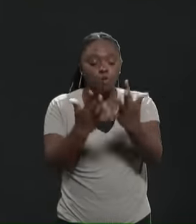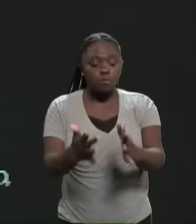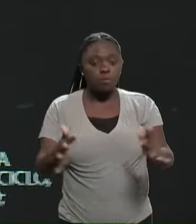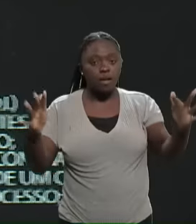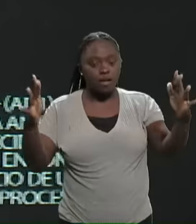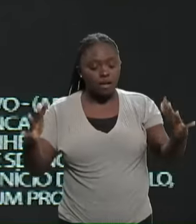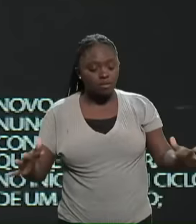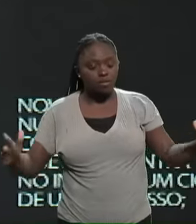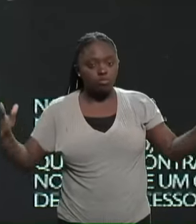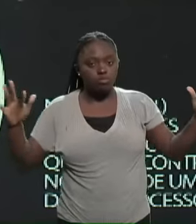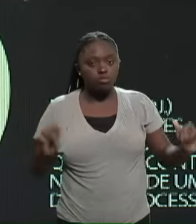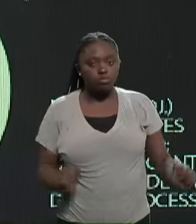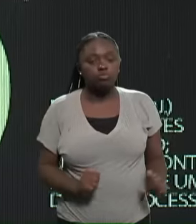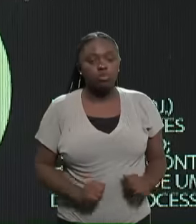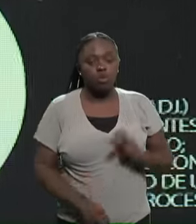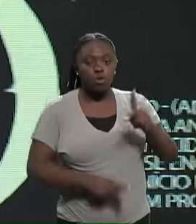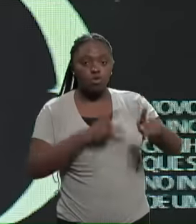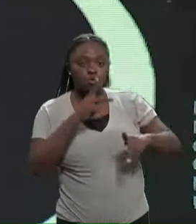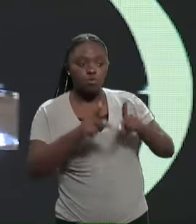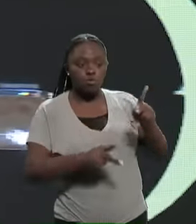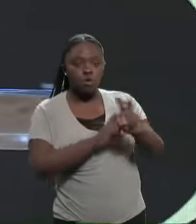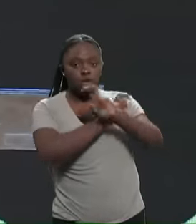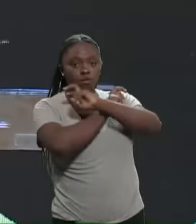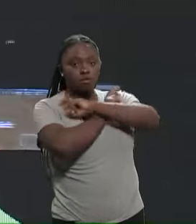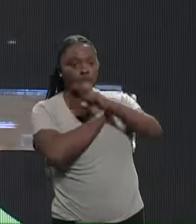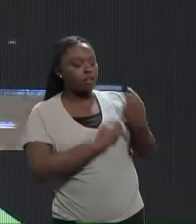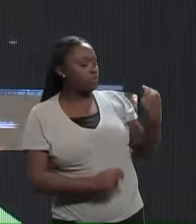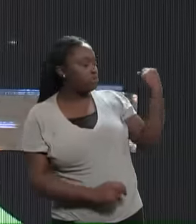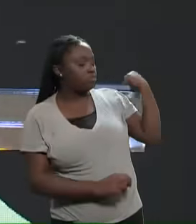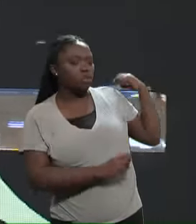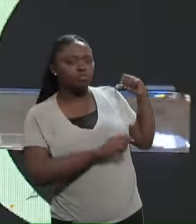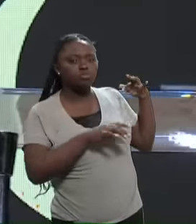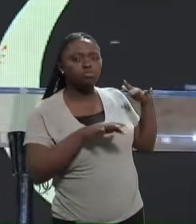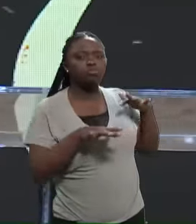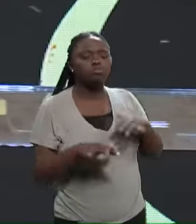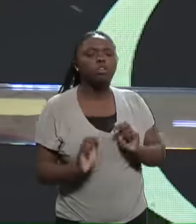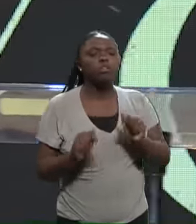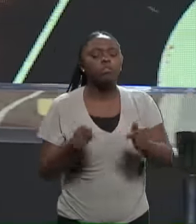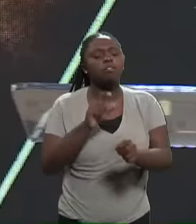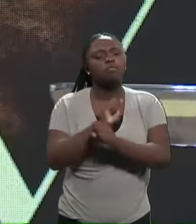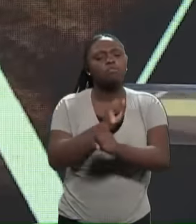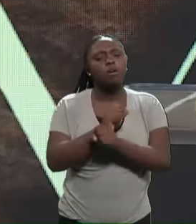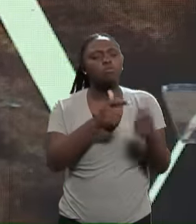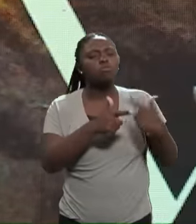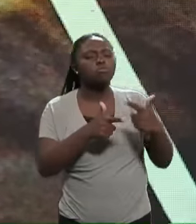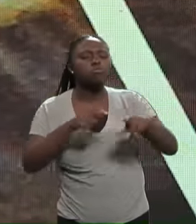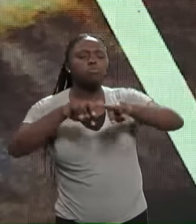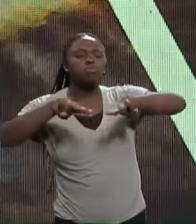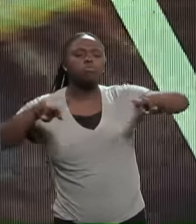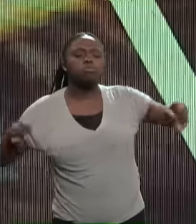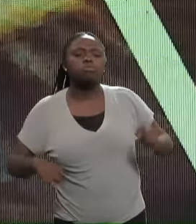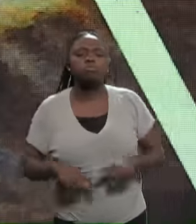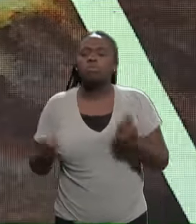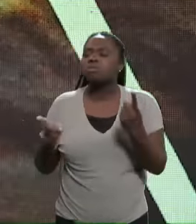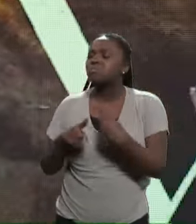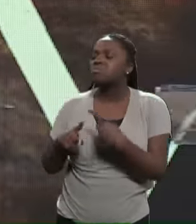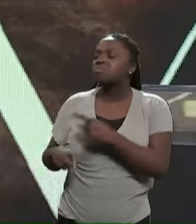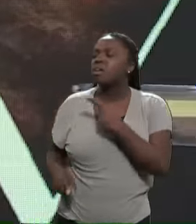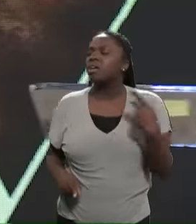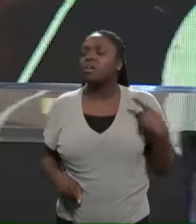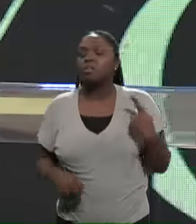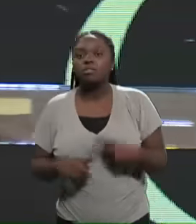faraó atrás. Aleluia. Deus te faz esperar cheio de problema. Mas por que, pastor? Porque quando crente tem problema, Ele não